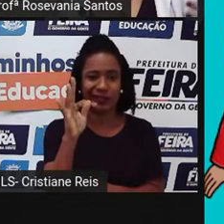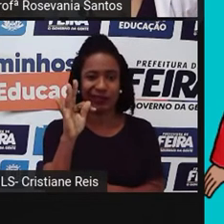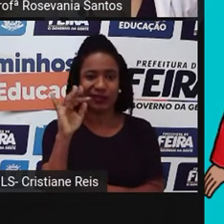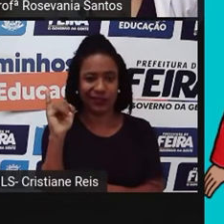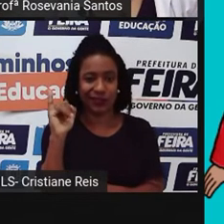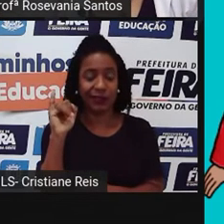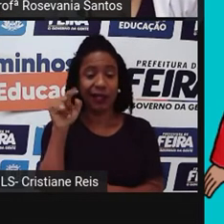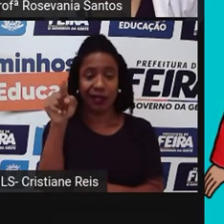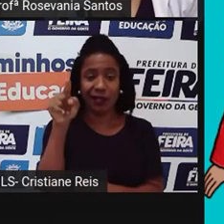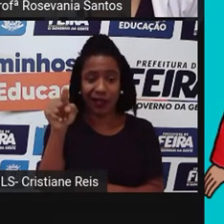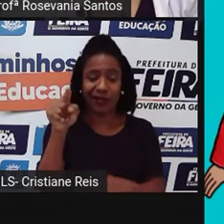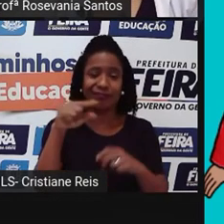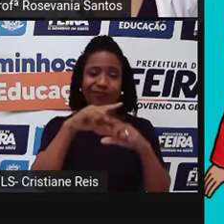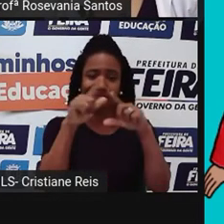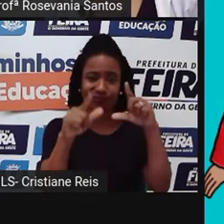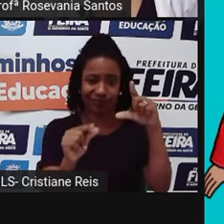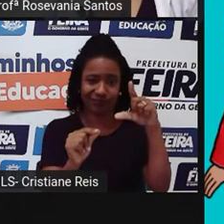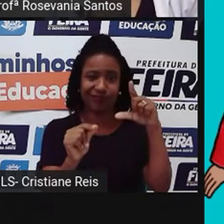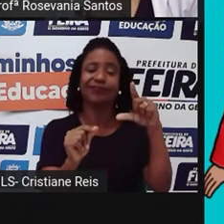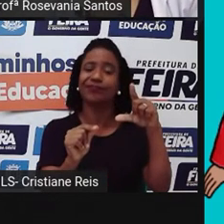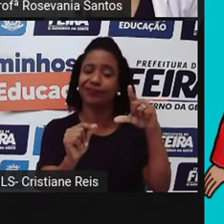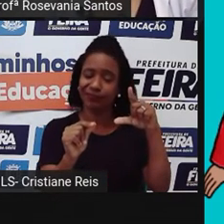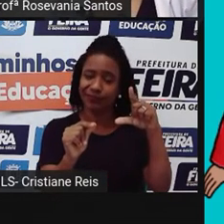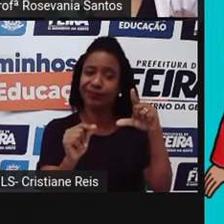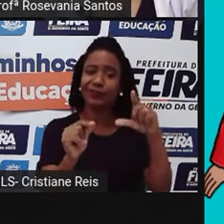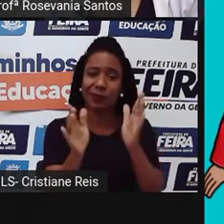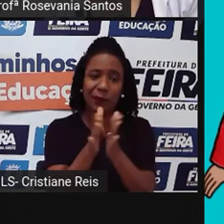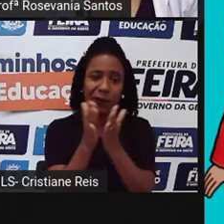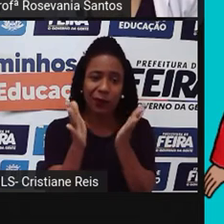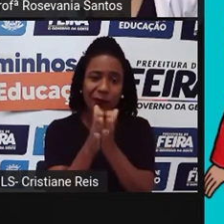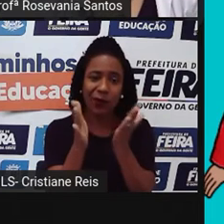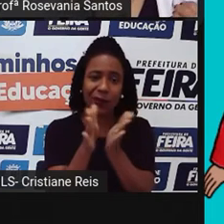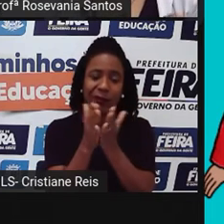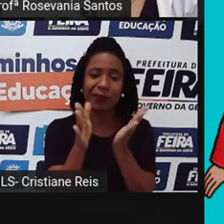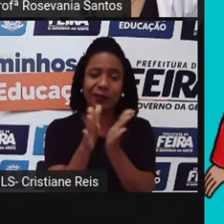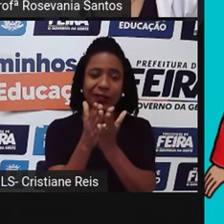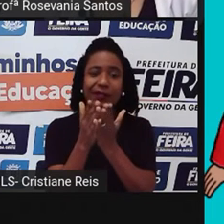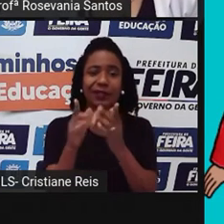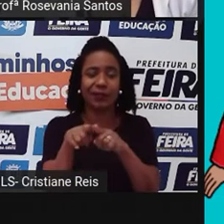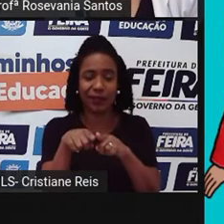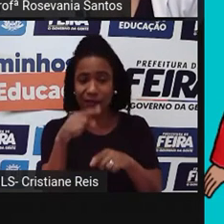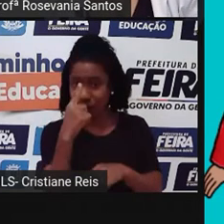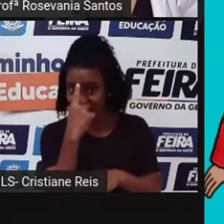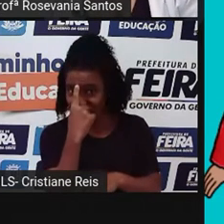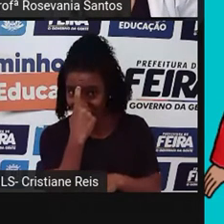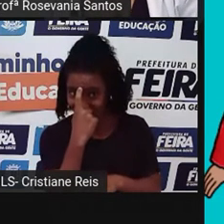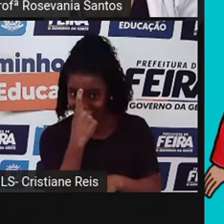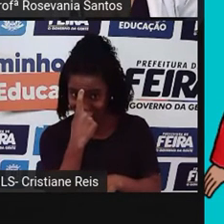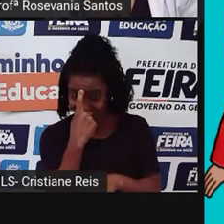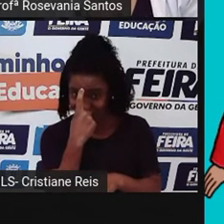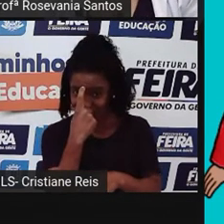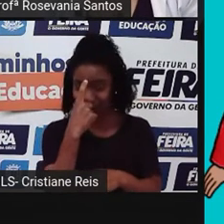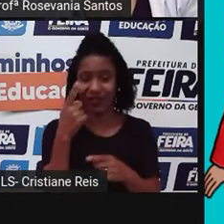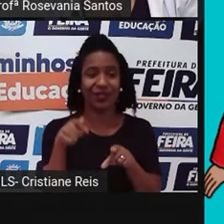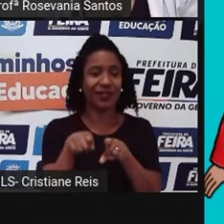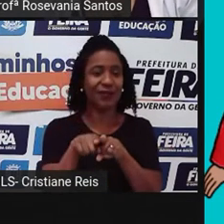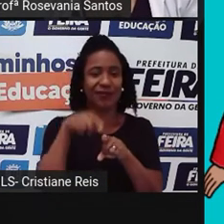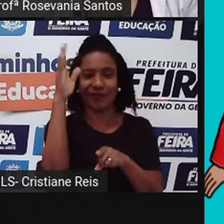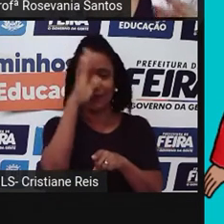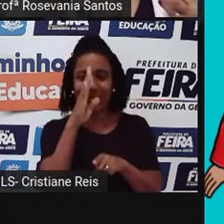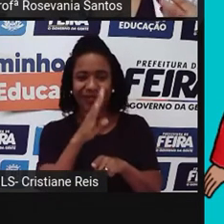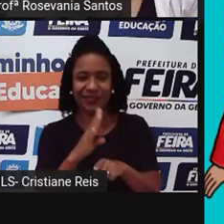mais praticamente nada, até países como a China, países como o Brasil, que são considerados